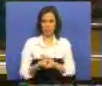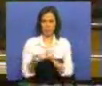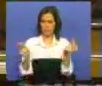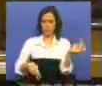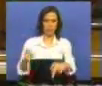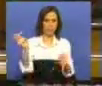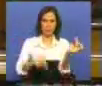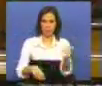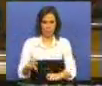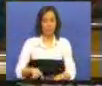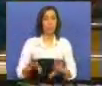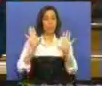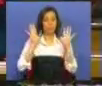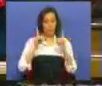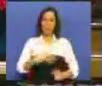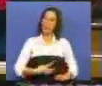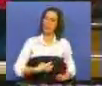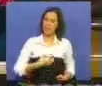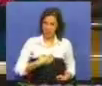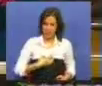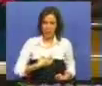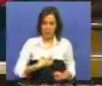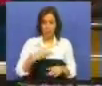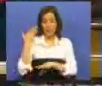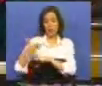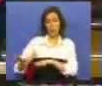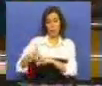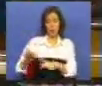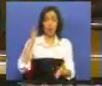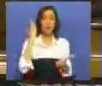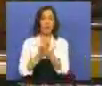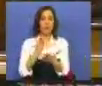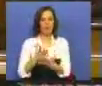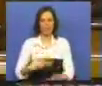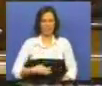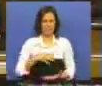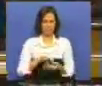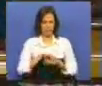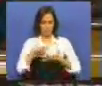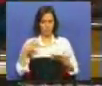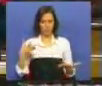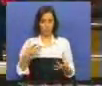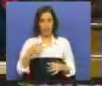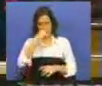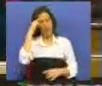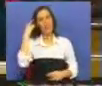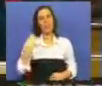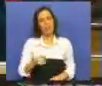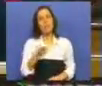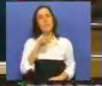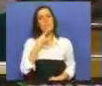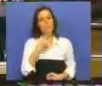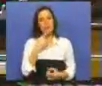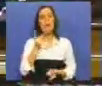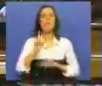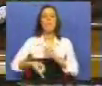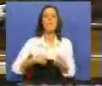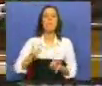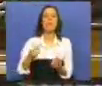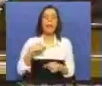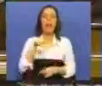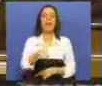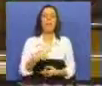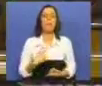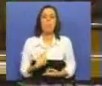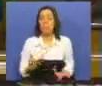diversidade. E num certo sentido, a inclusão na escola deixou de fazer sentido porque é difícil perceber para que é que precisamos de lá